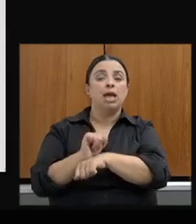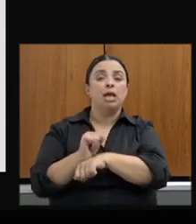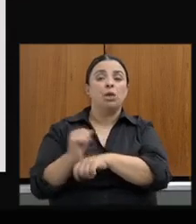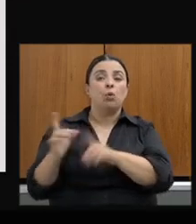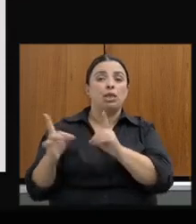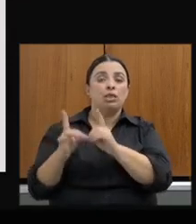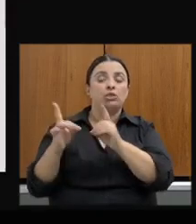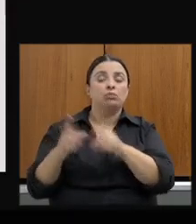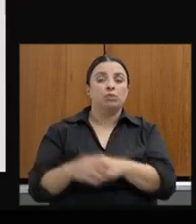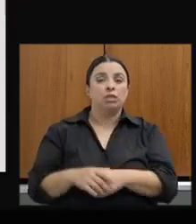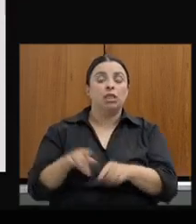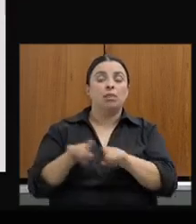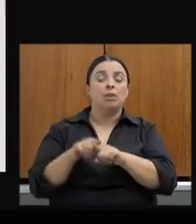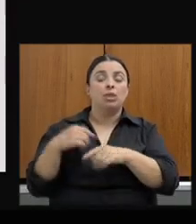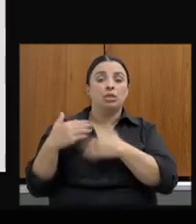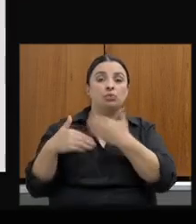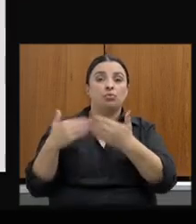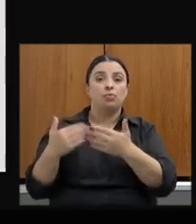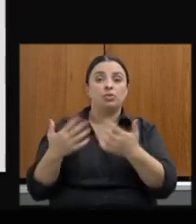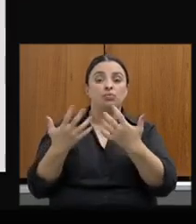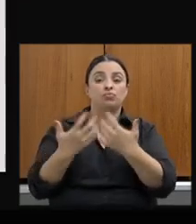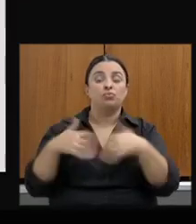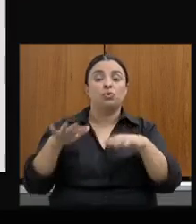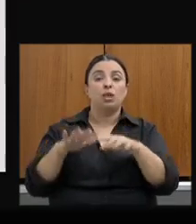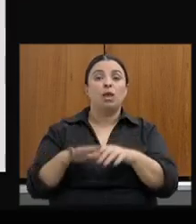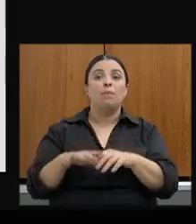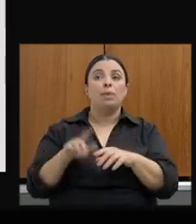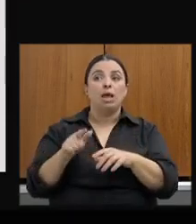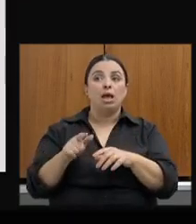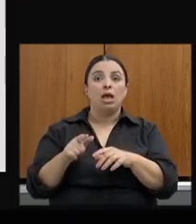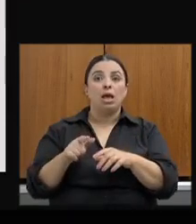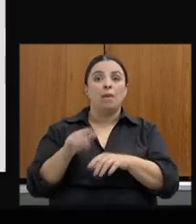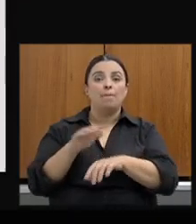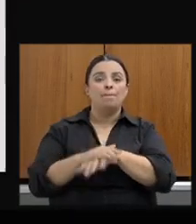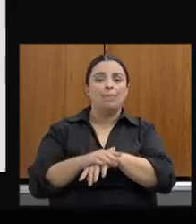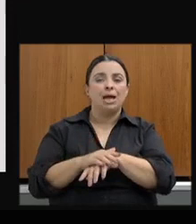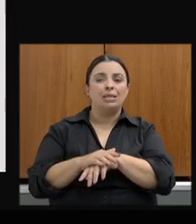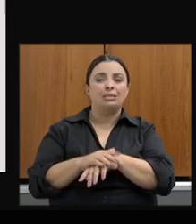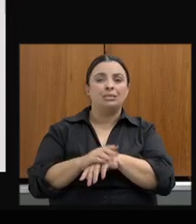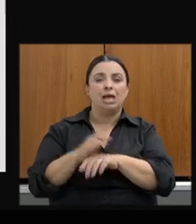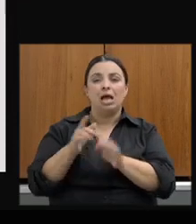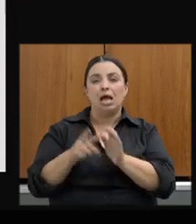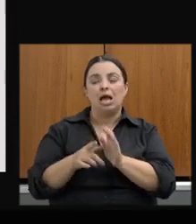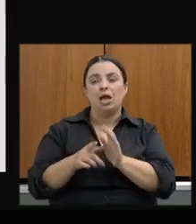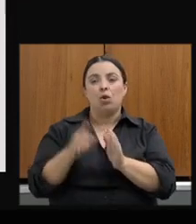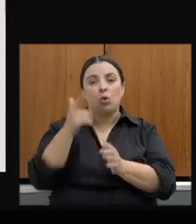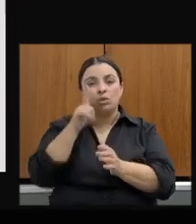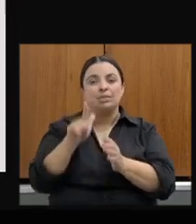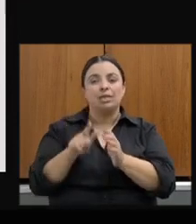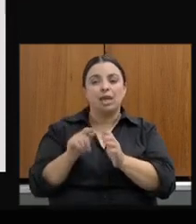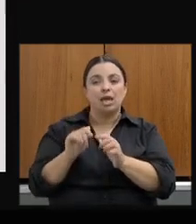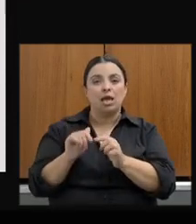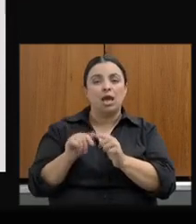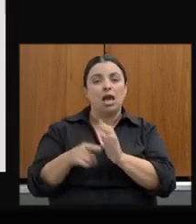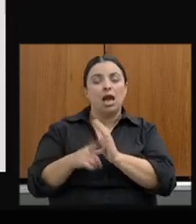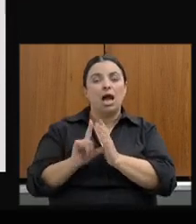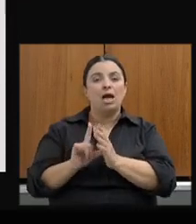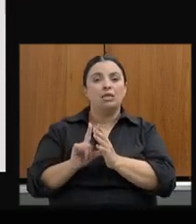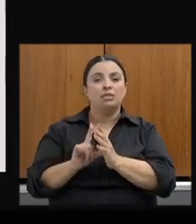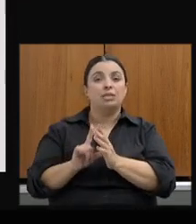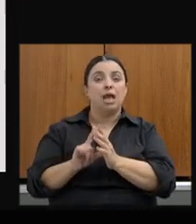desenvolvimento e funcionalidade para antecipar as objetivas do condutor vítimas e testemunhas Então essa é uma